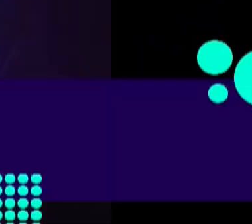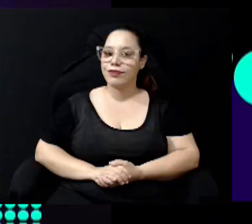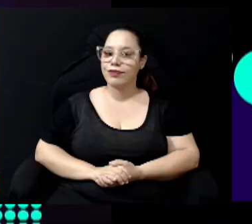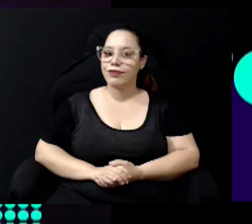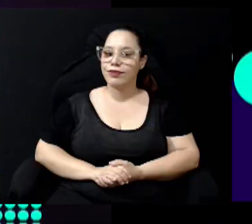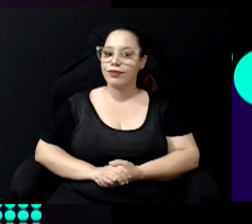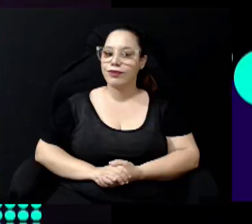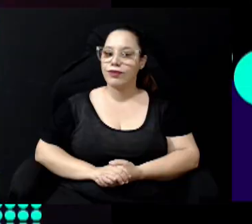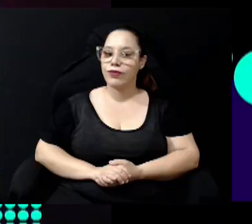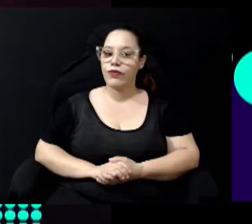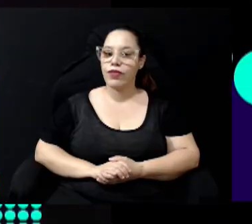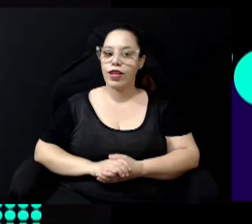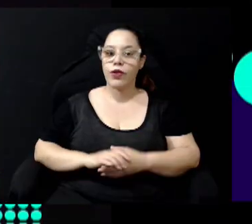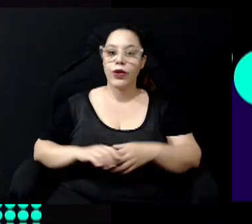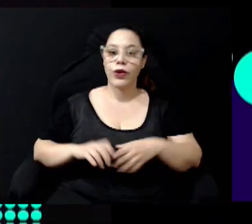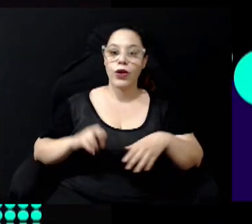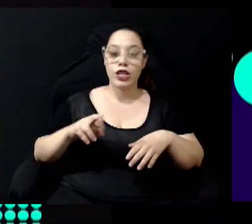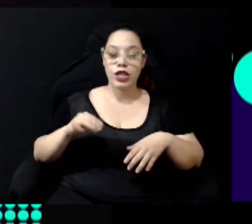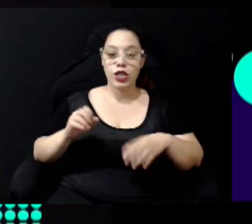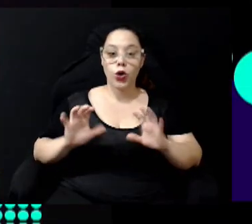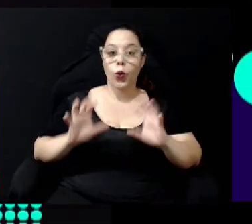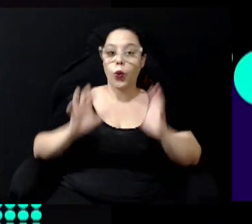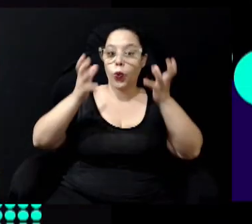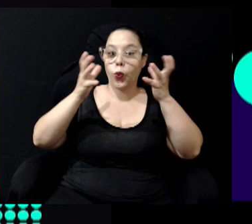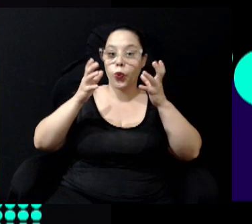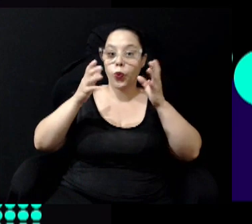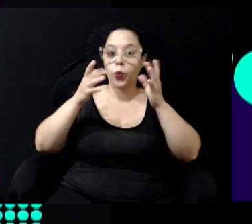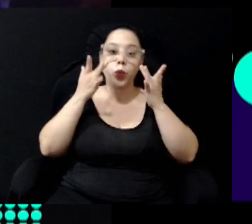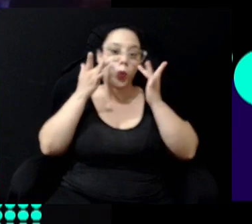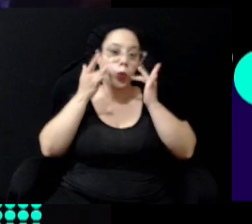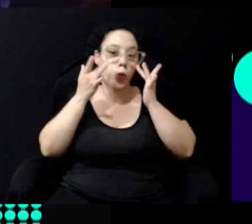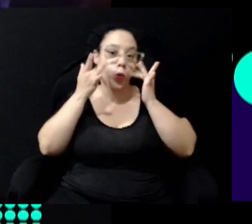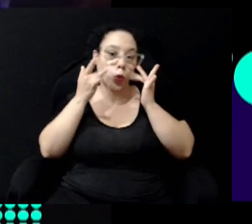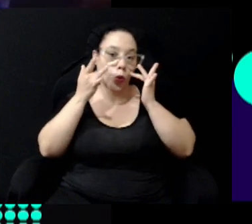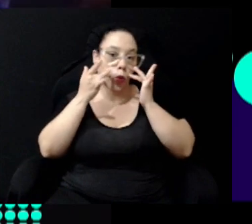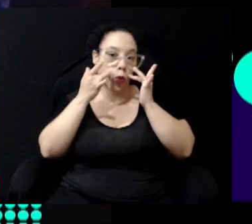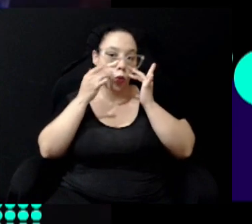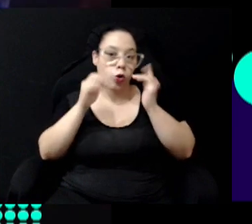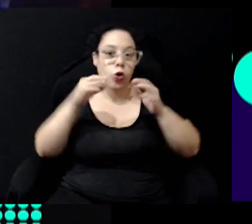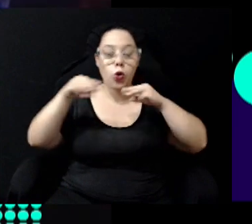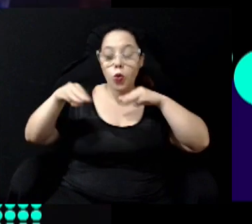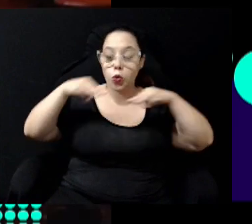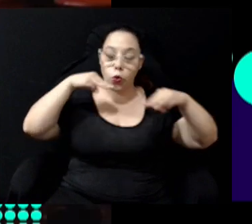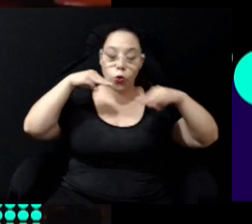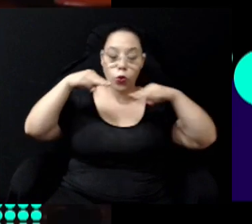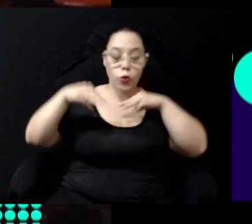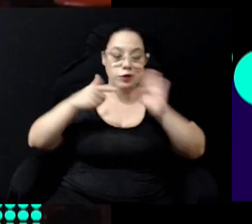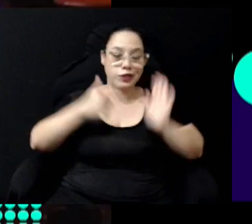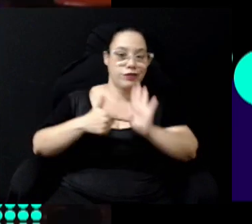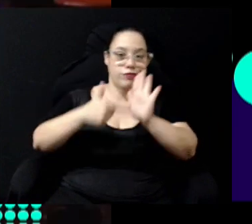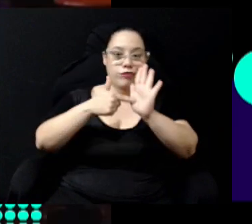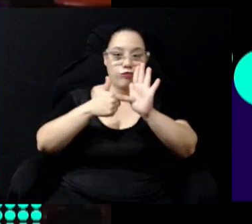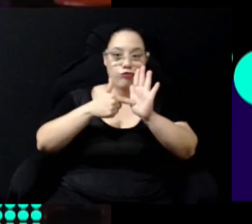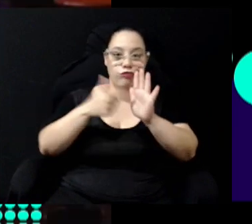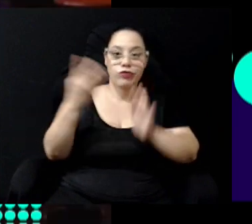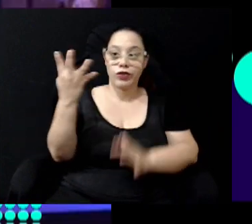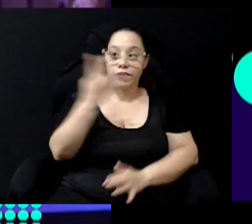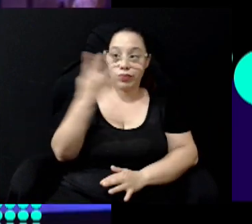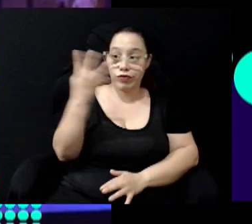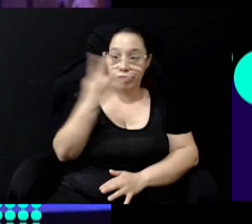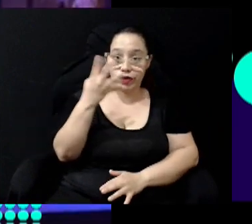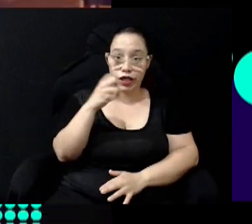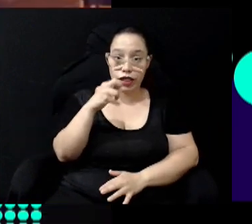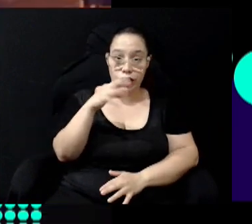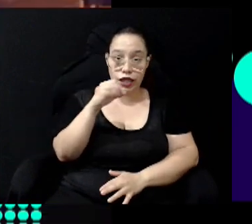Shake Shake Show, um espetáculo de teatro com música, apresentando 4 versões de Shakespeare